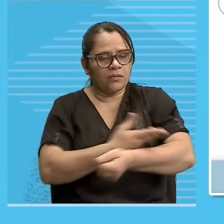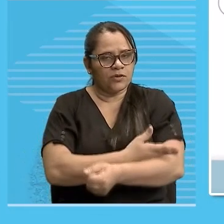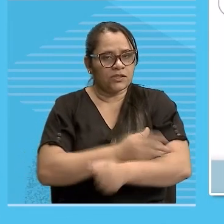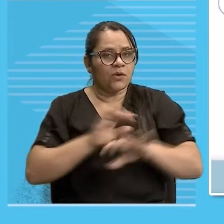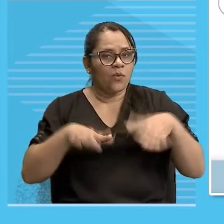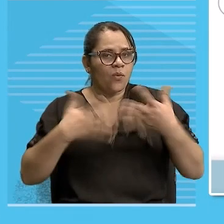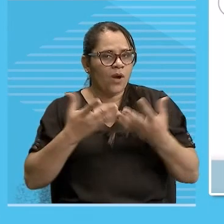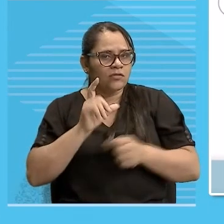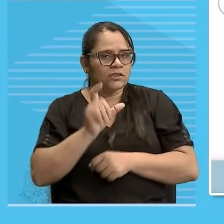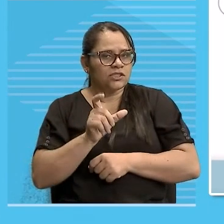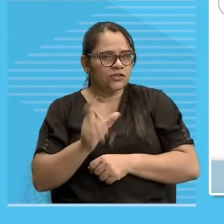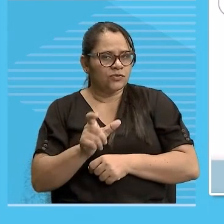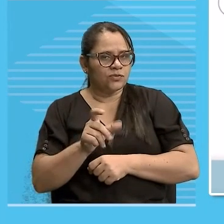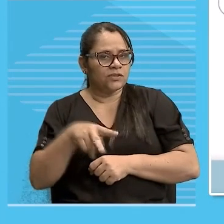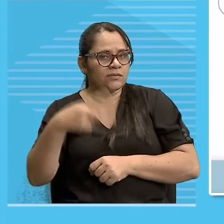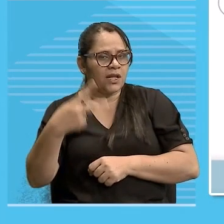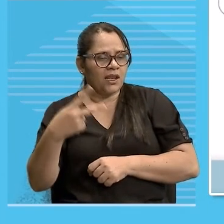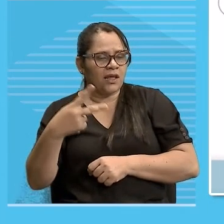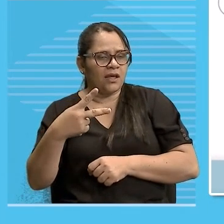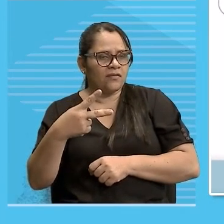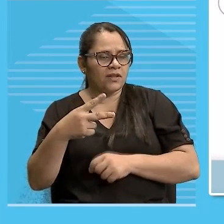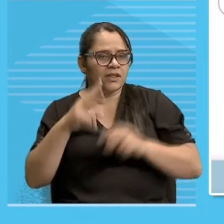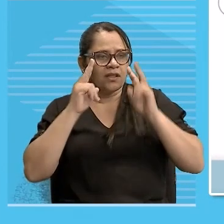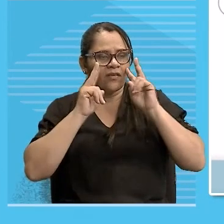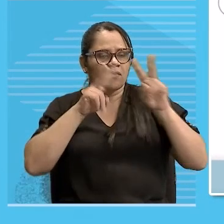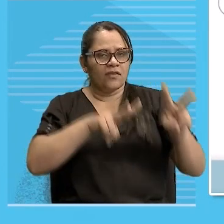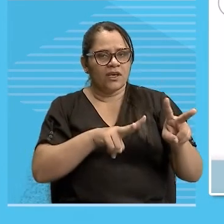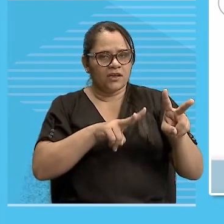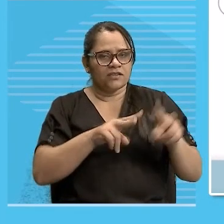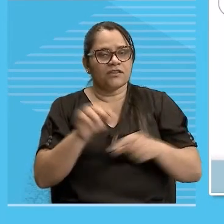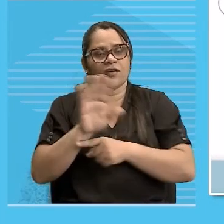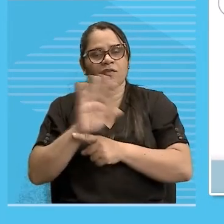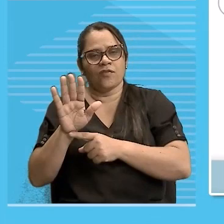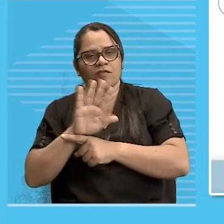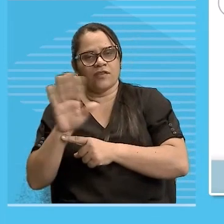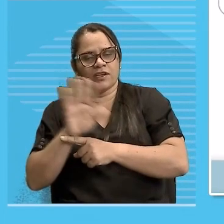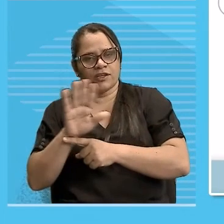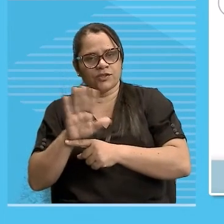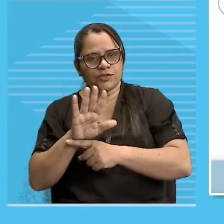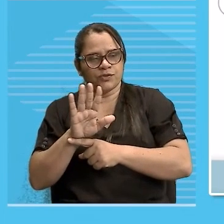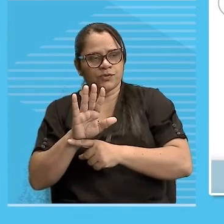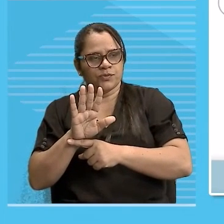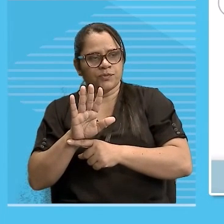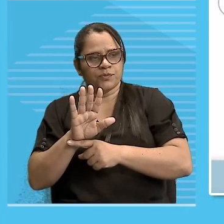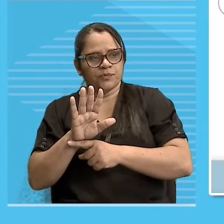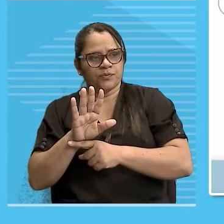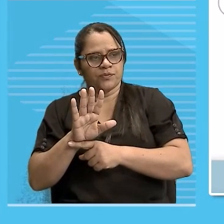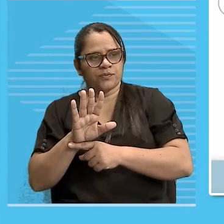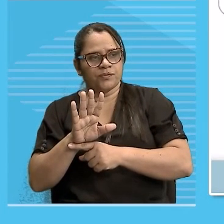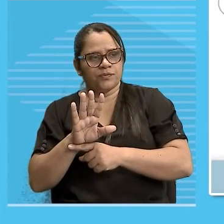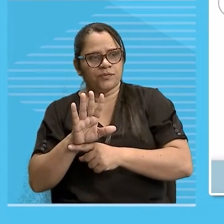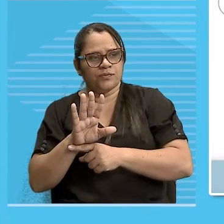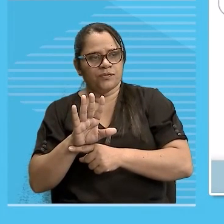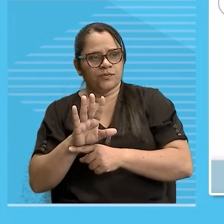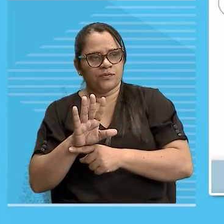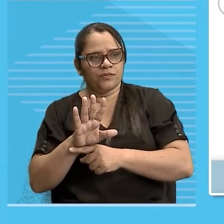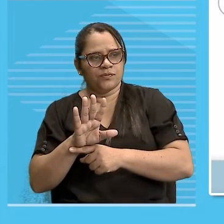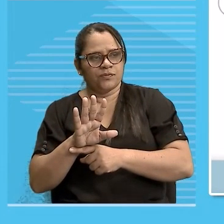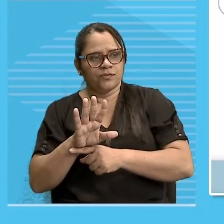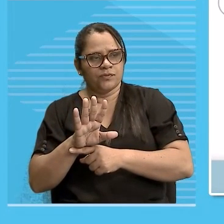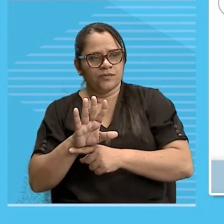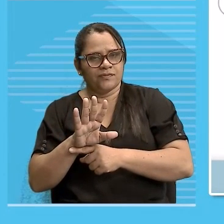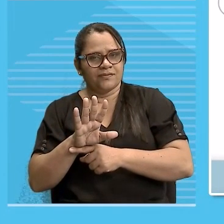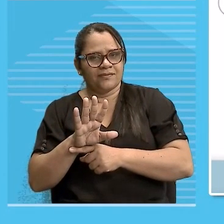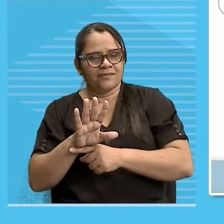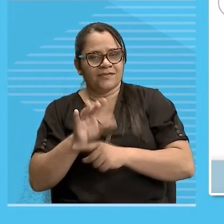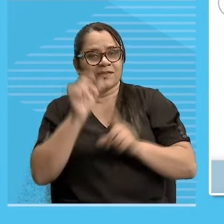Ai, parece que ela tá assim. Nossa, graças, né? Então, a Maria das Graças está dando graças a Deus, o nome dela,